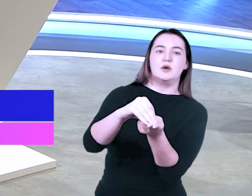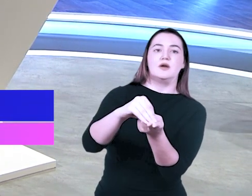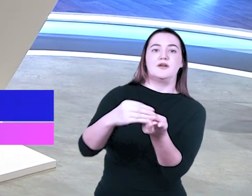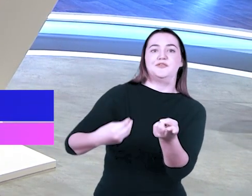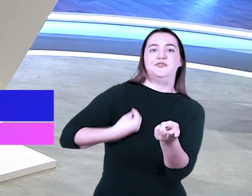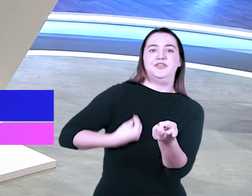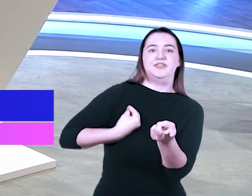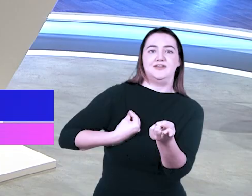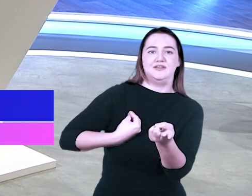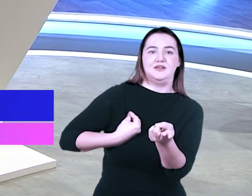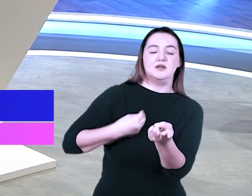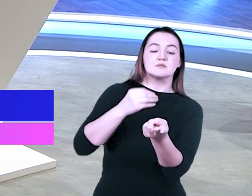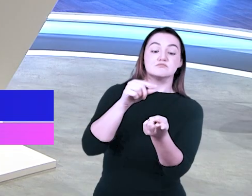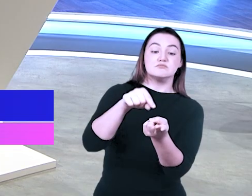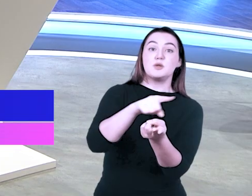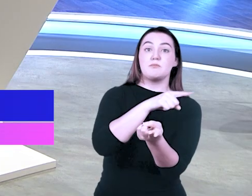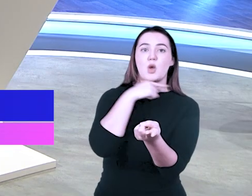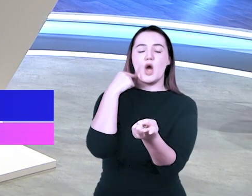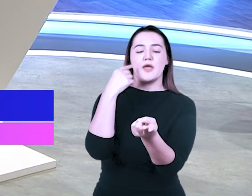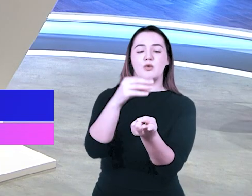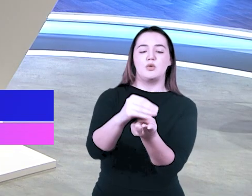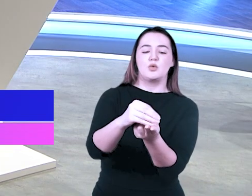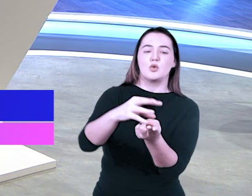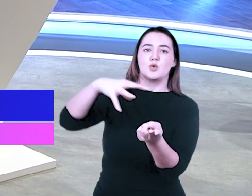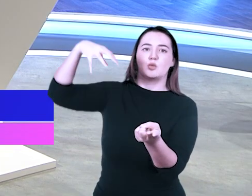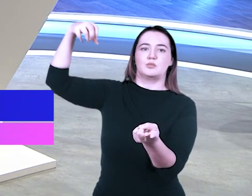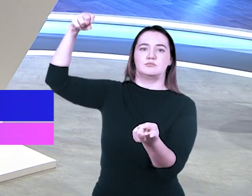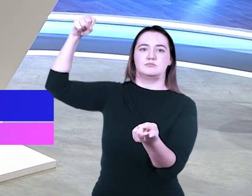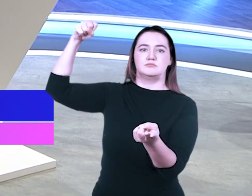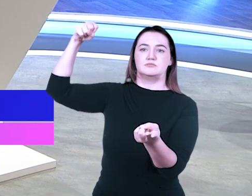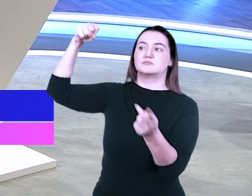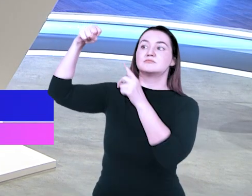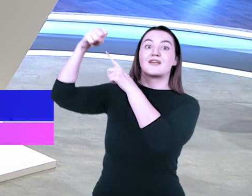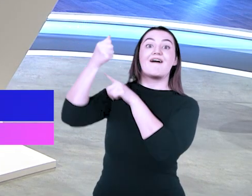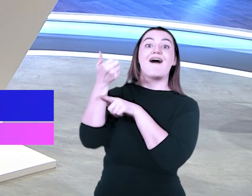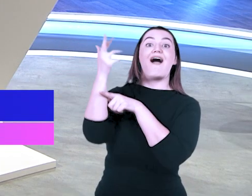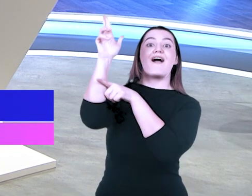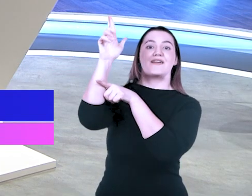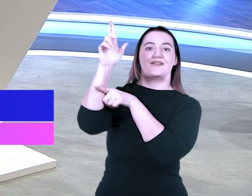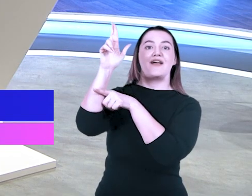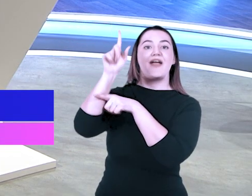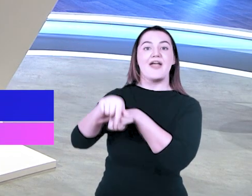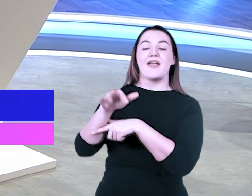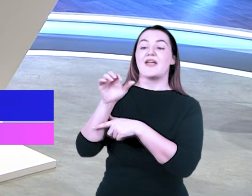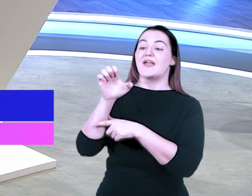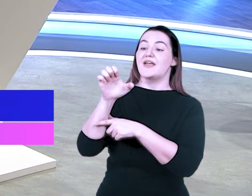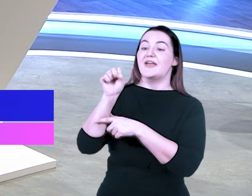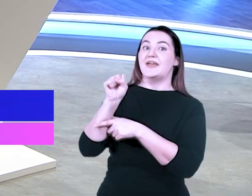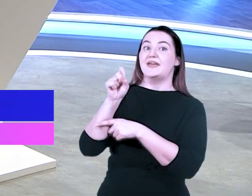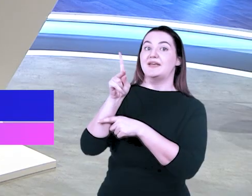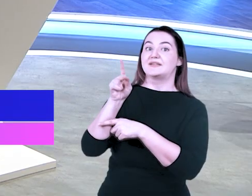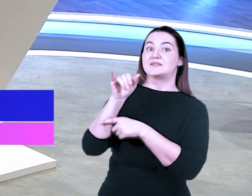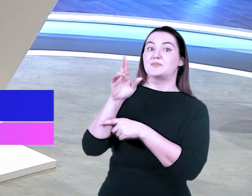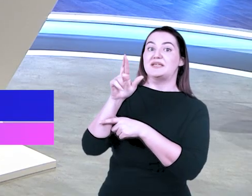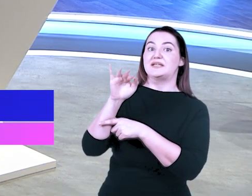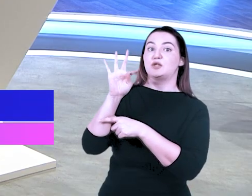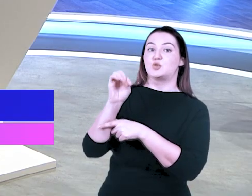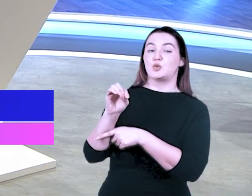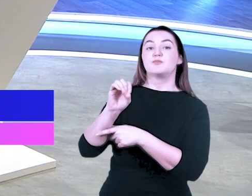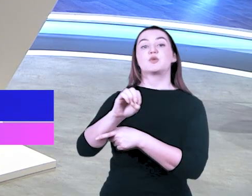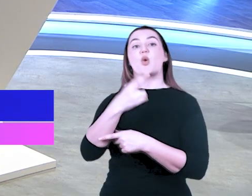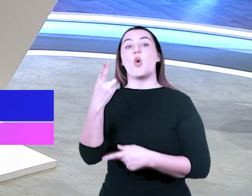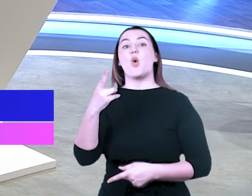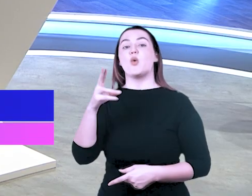tornar-se vivo. Então, o corpo volta para o pó e o espírito, ou fôlego de